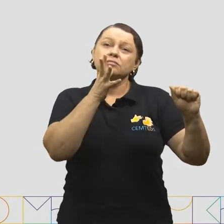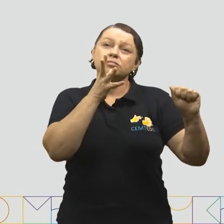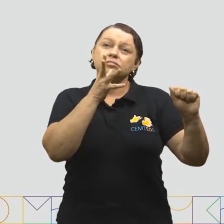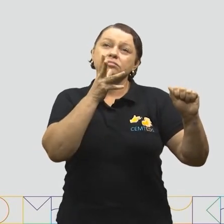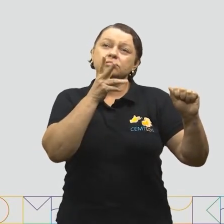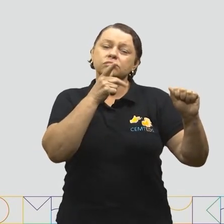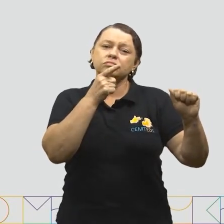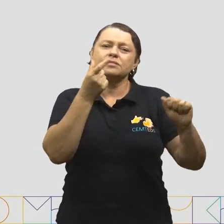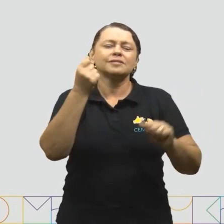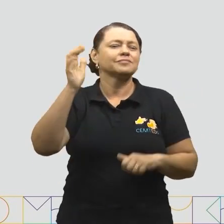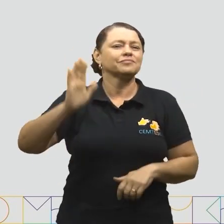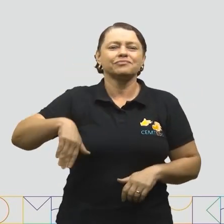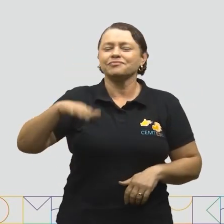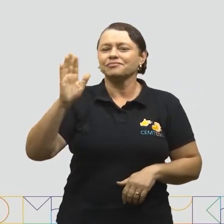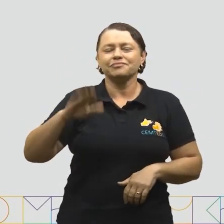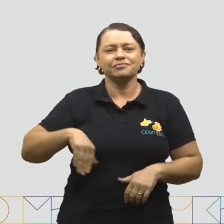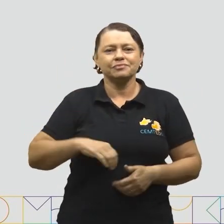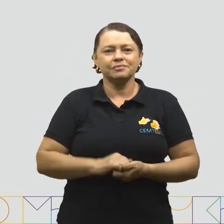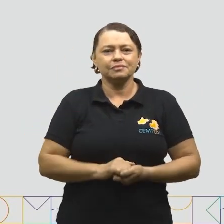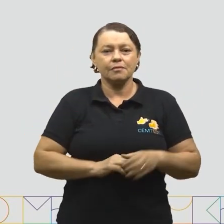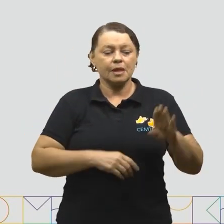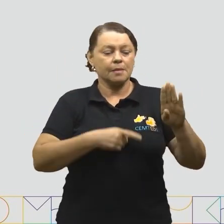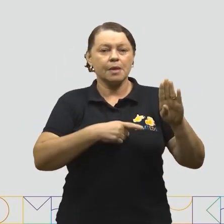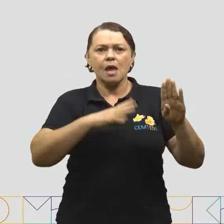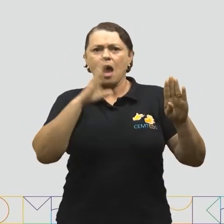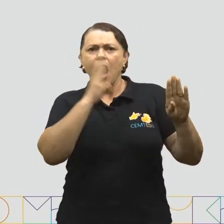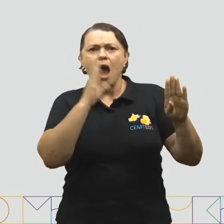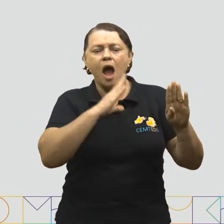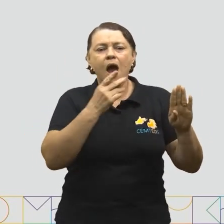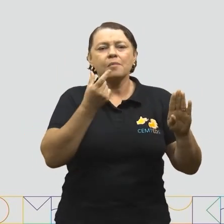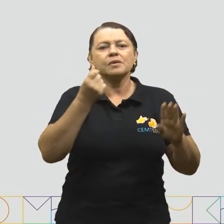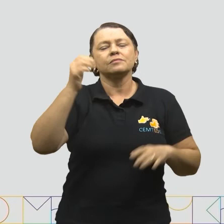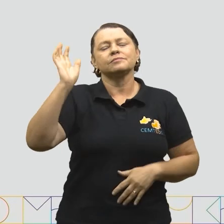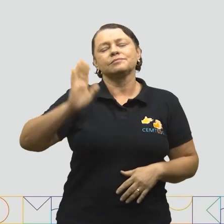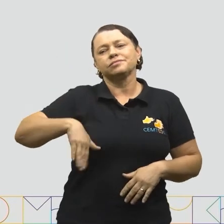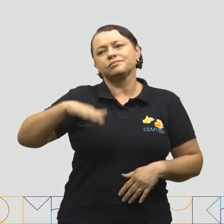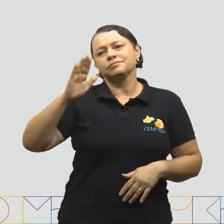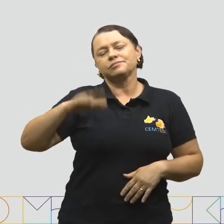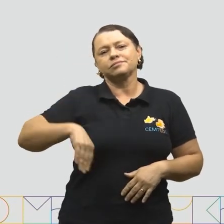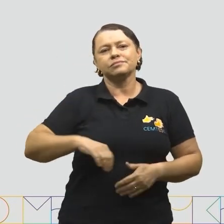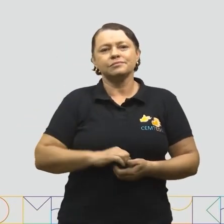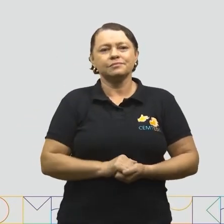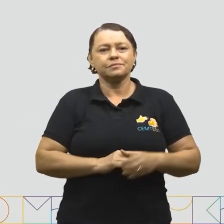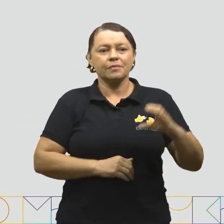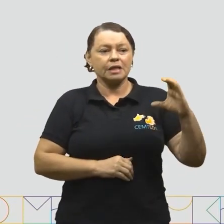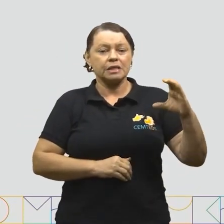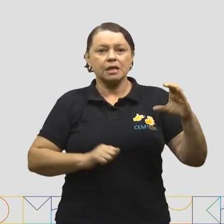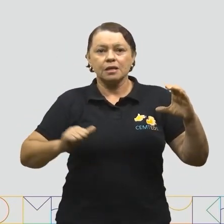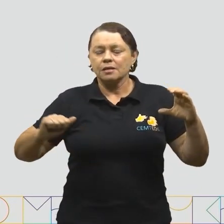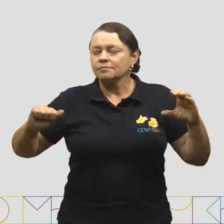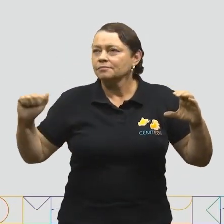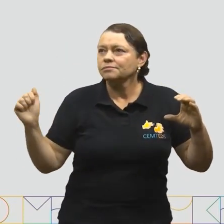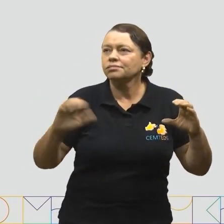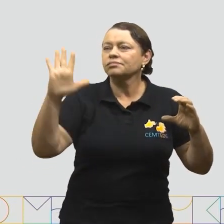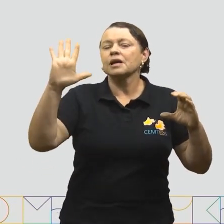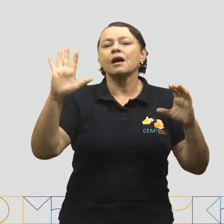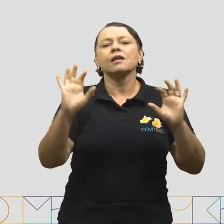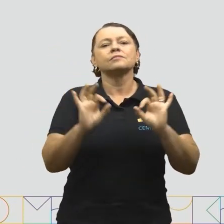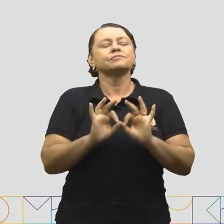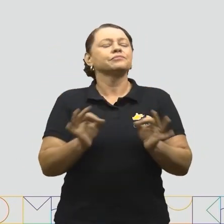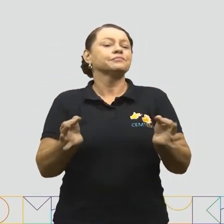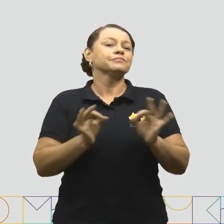e barata. Resposta B, muito rápida e barata. Resposta C, muito cara e